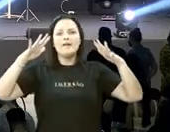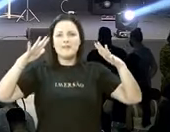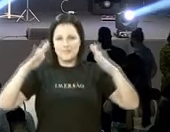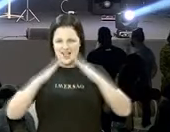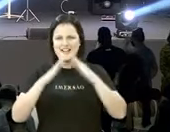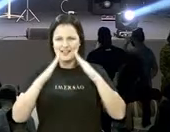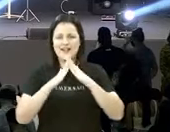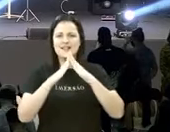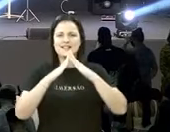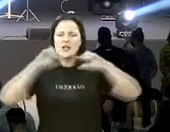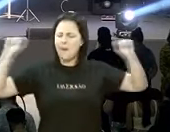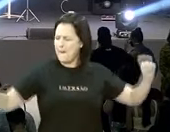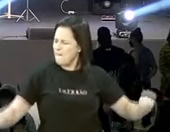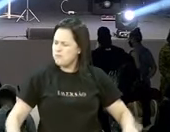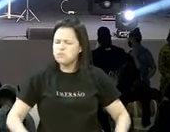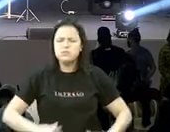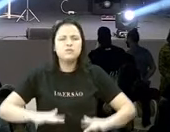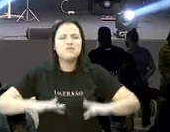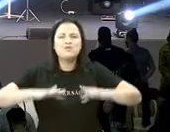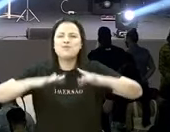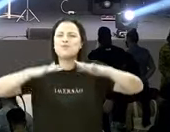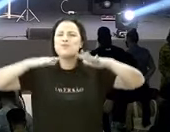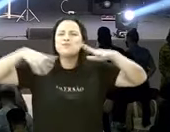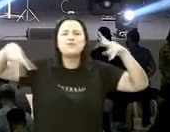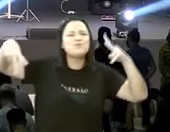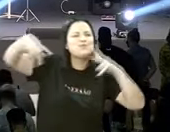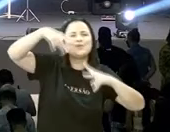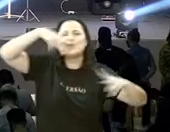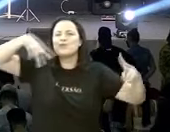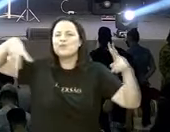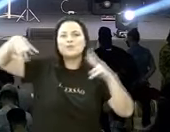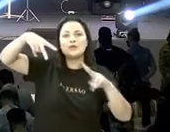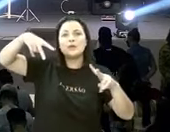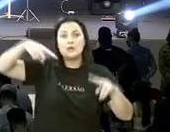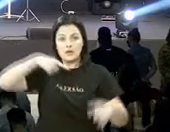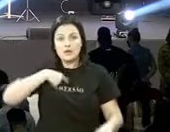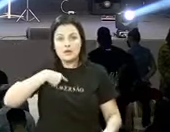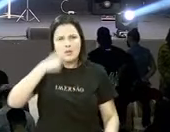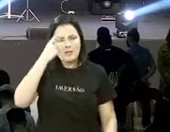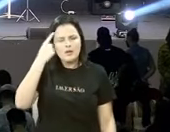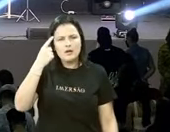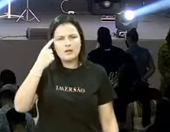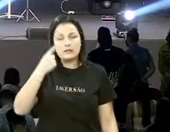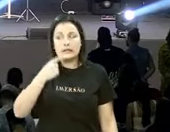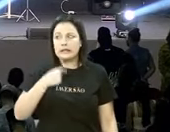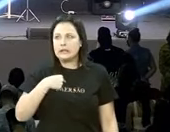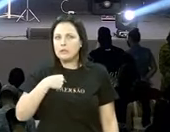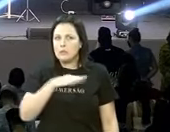se encheu de fumaça. E então disse eu: Ai de mim, pois vou